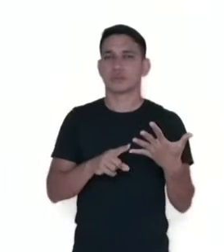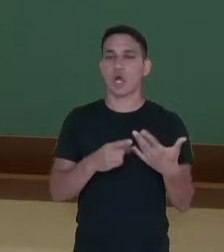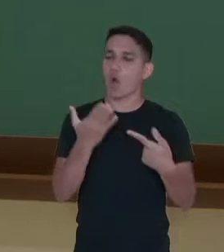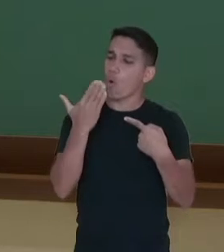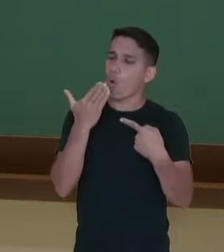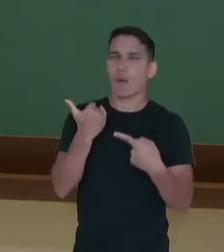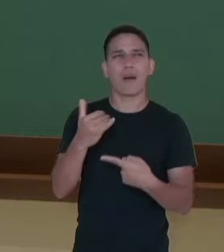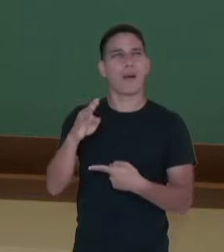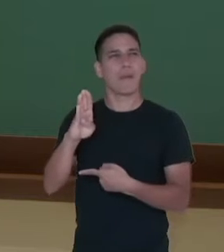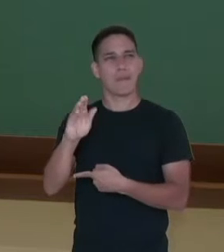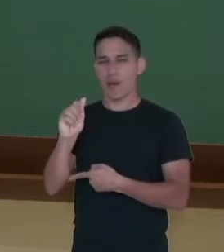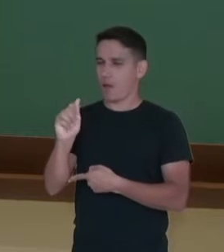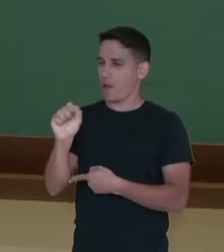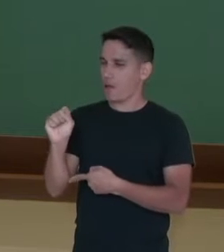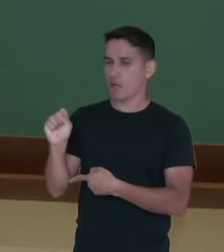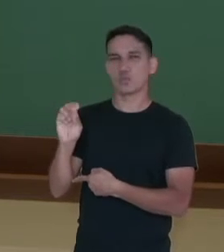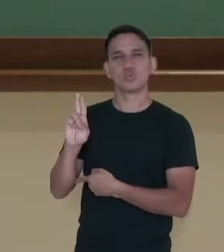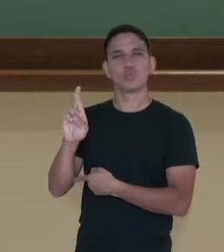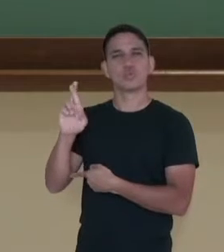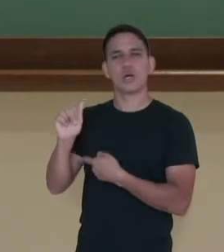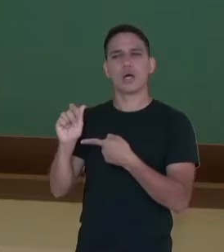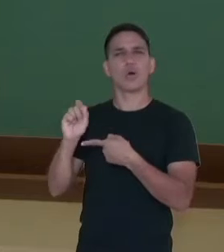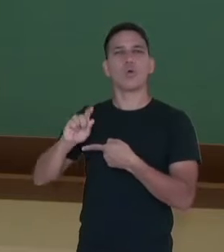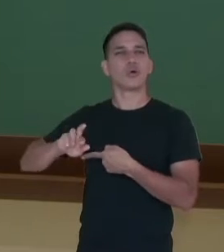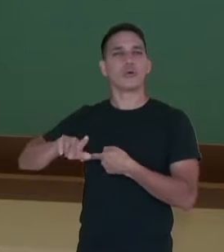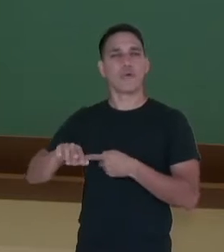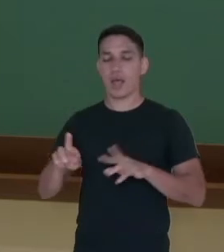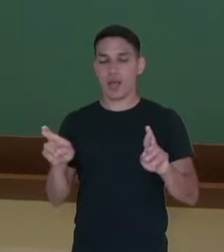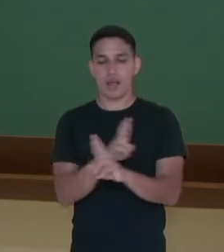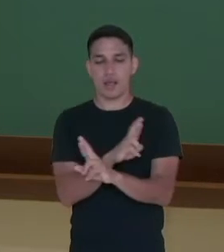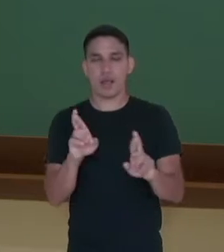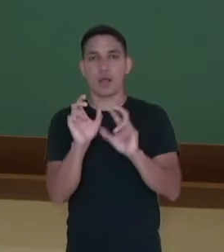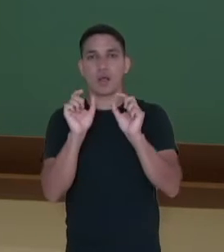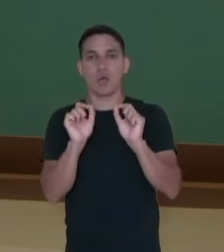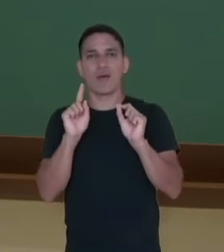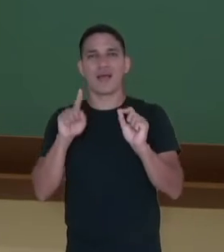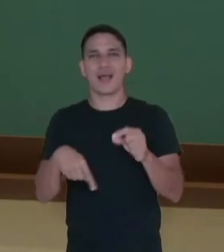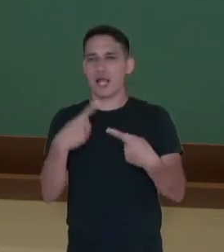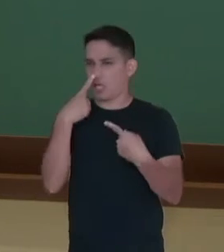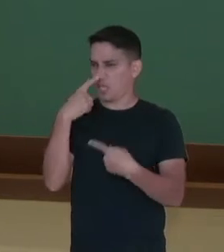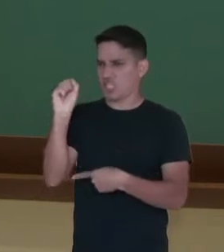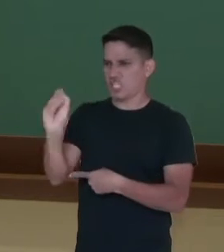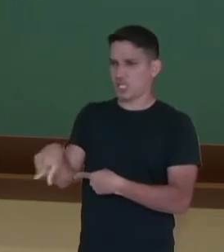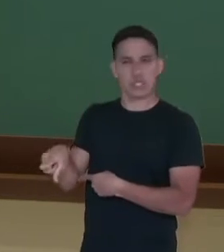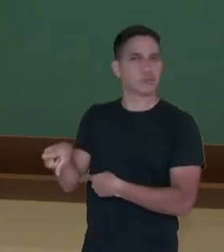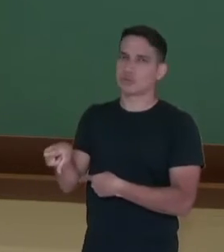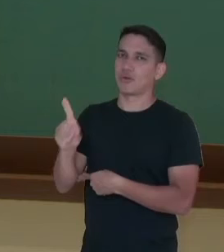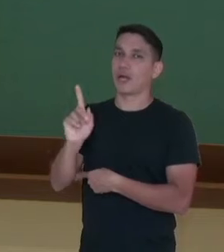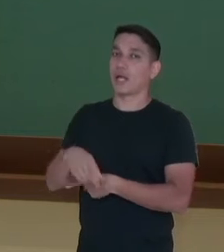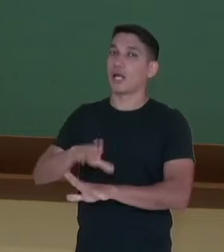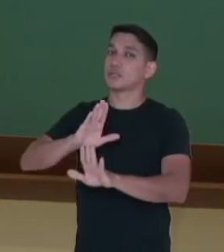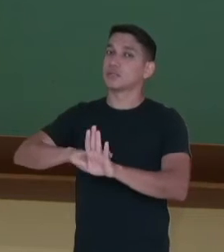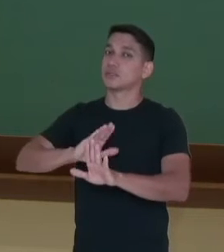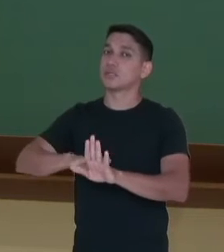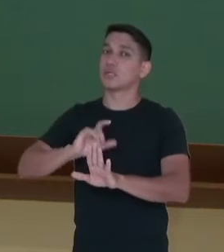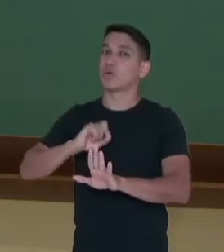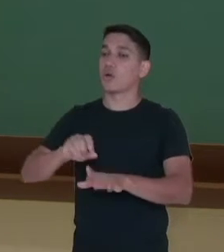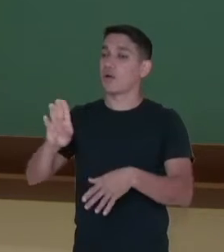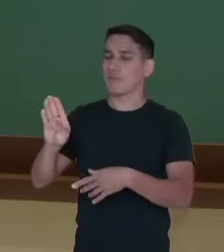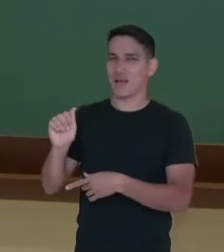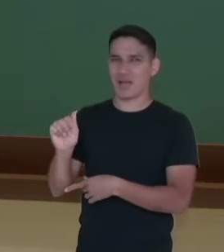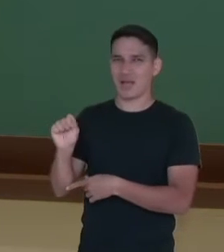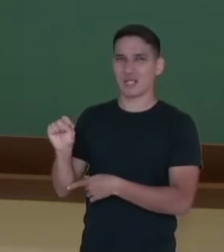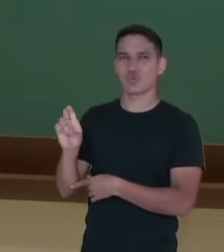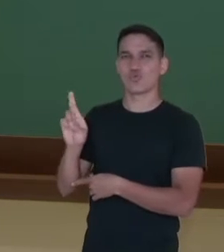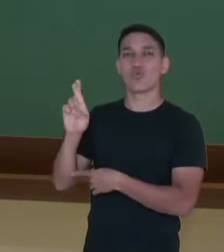comer basura não está relacionado diretamente a lixo, está no sentido figurado, que basura é